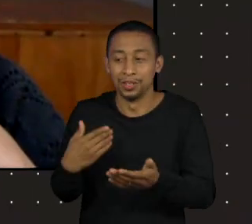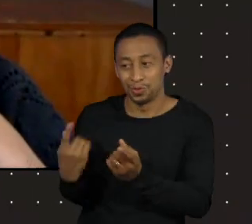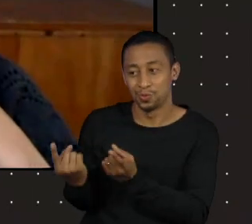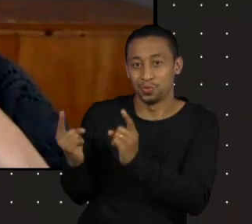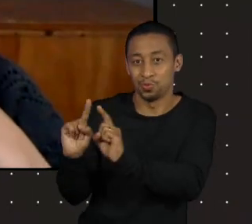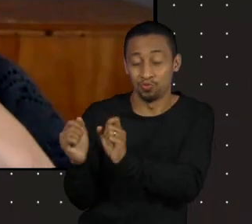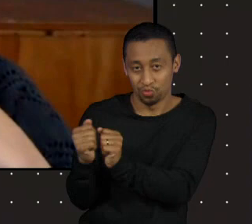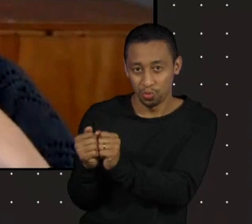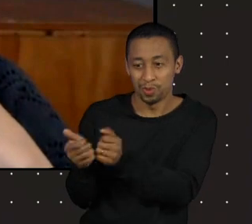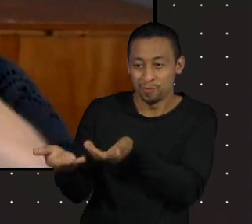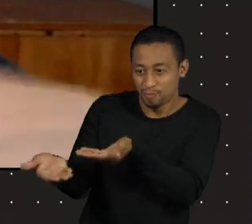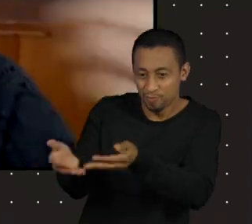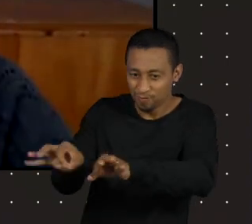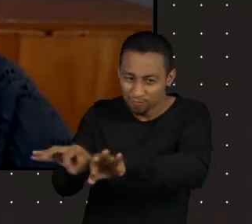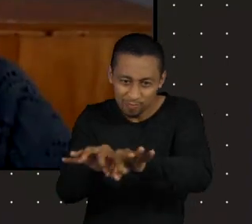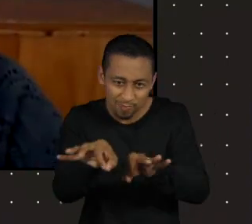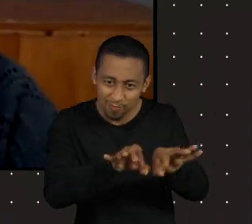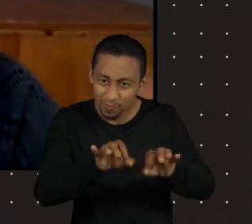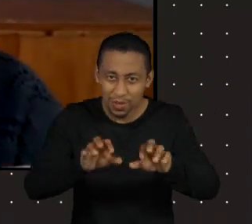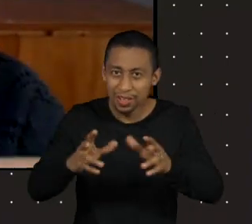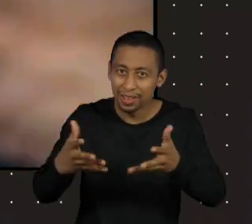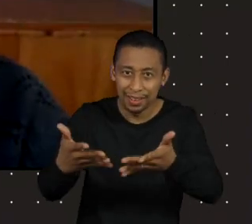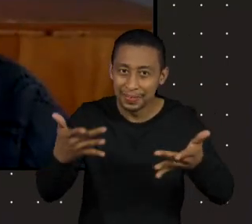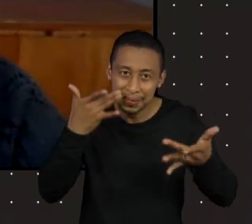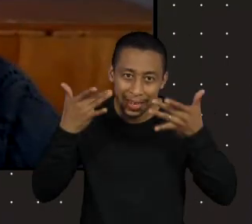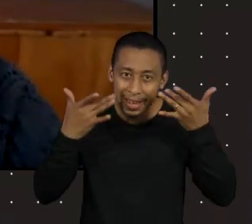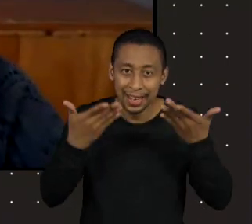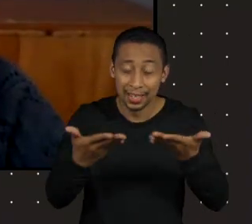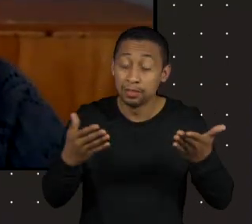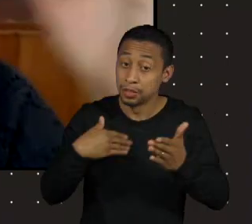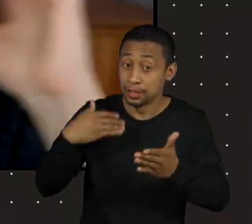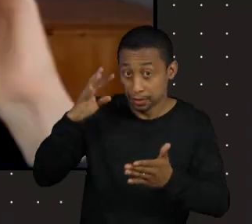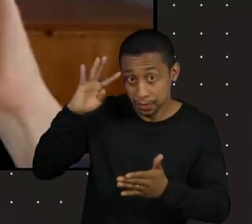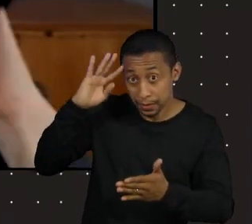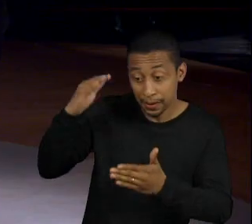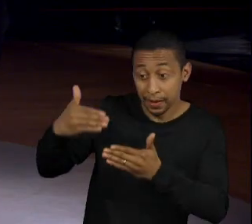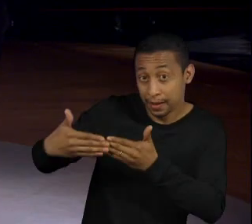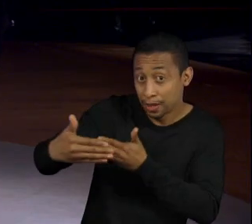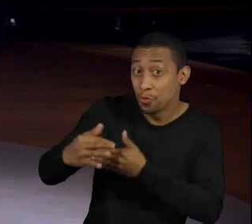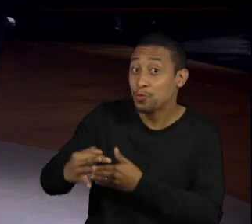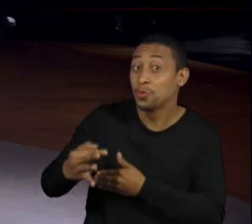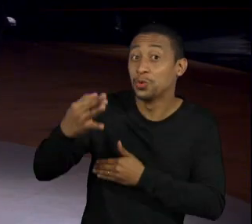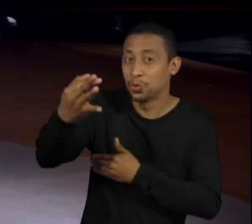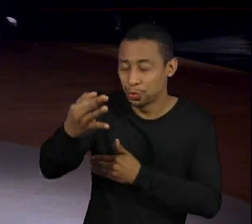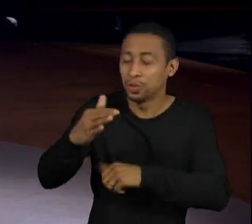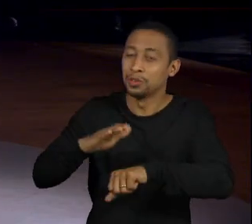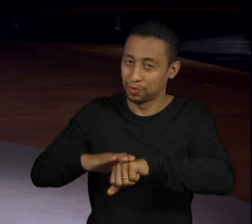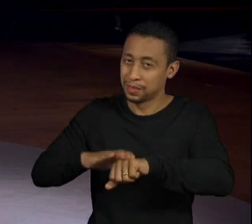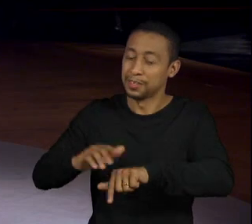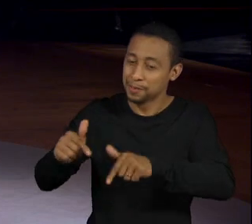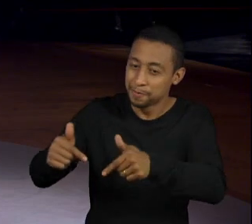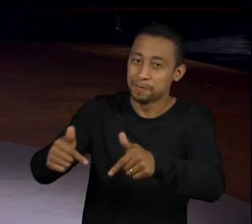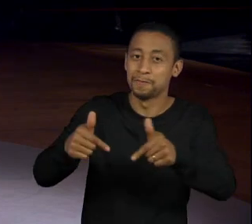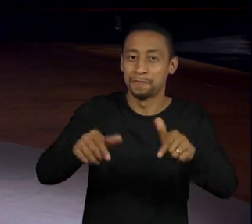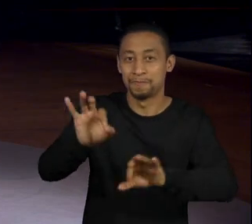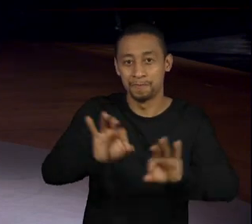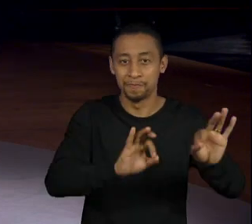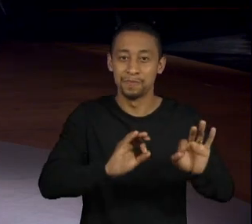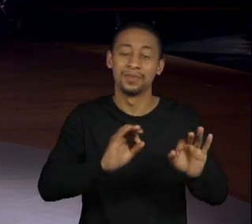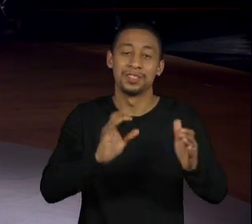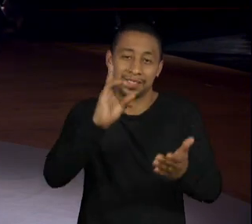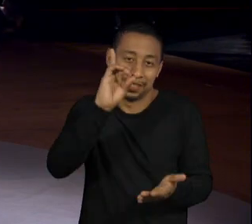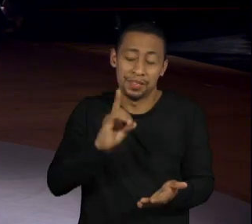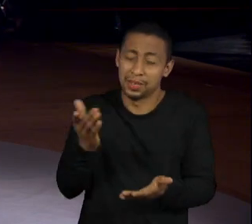A gente tem planos de dirigir outros assim nessa parceria que deu muito certo, e ela é uma